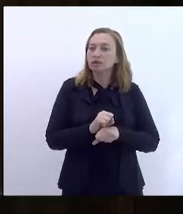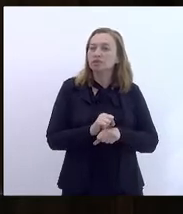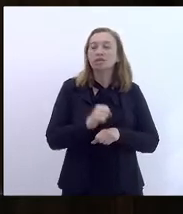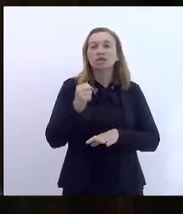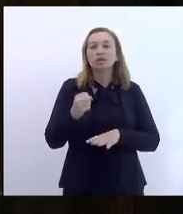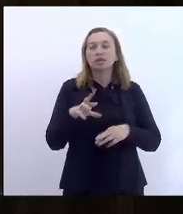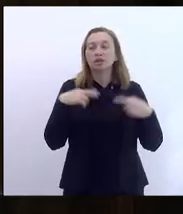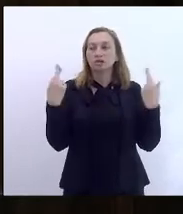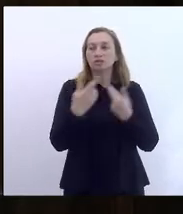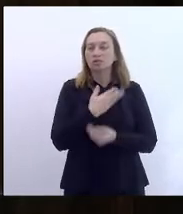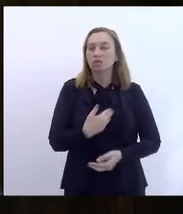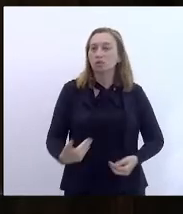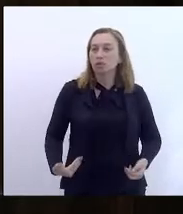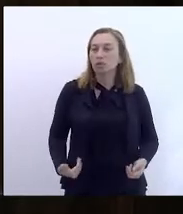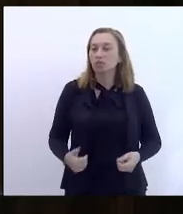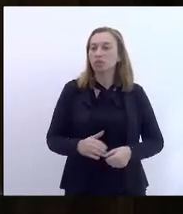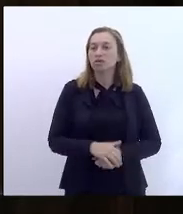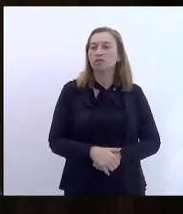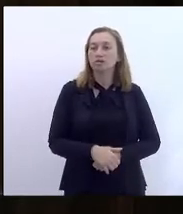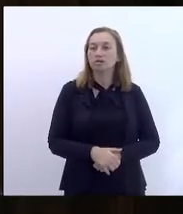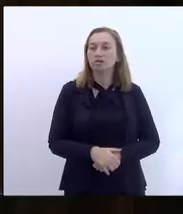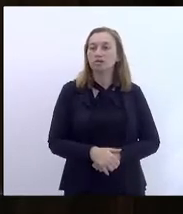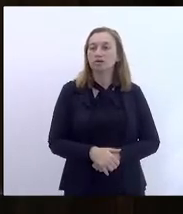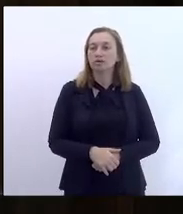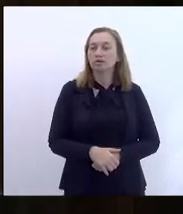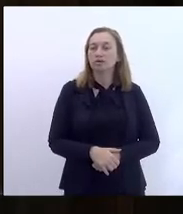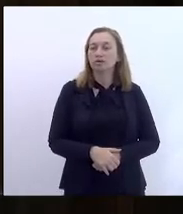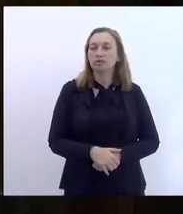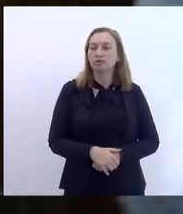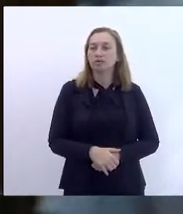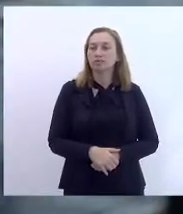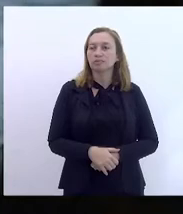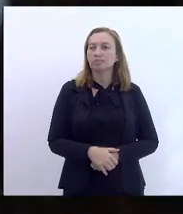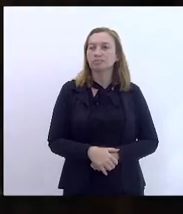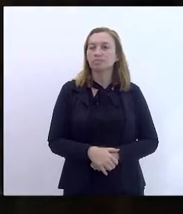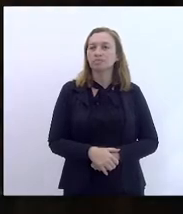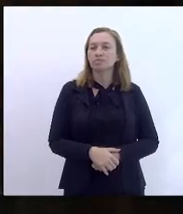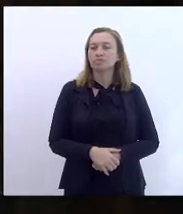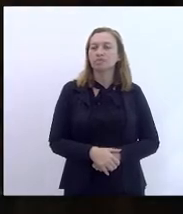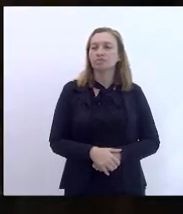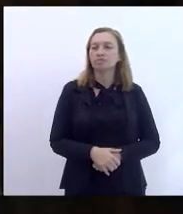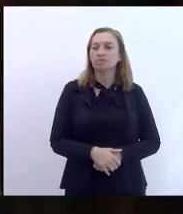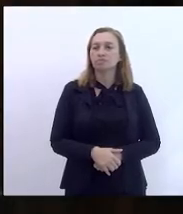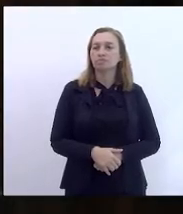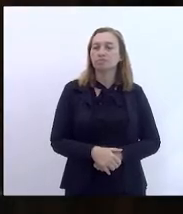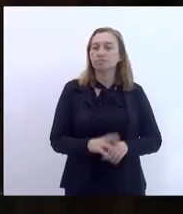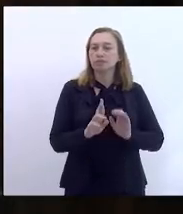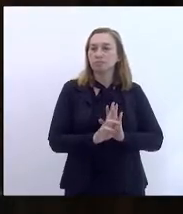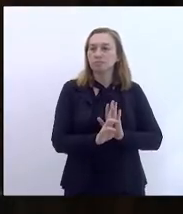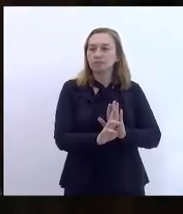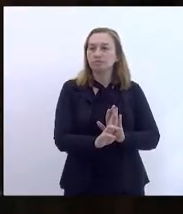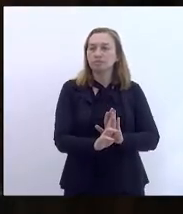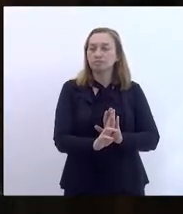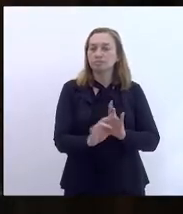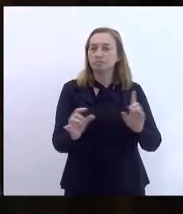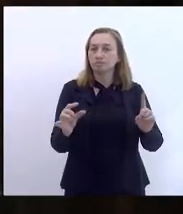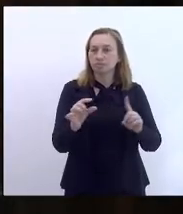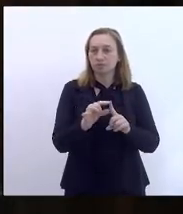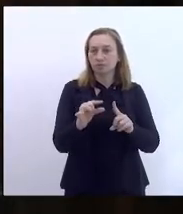audiência pública P na no seu título e esta